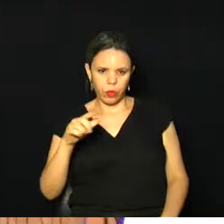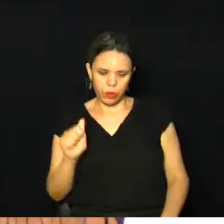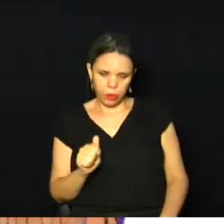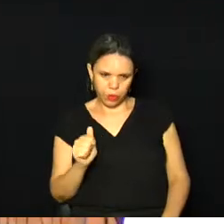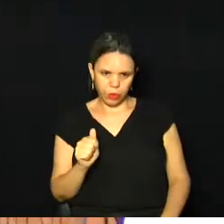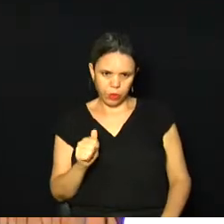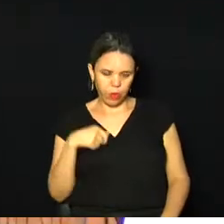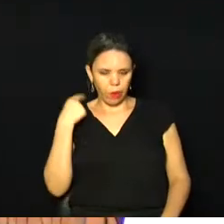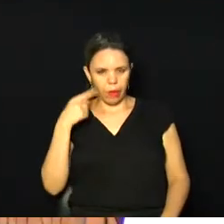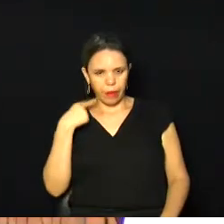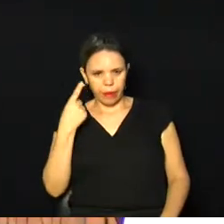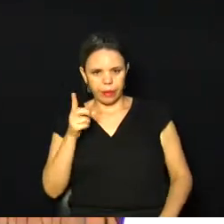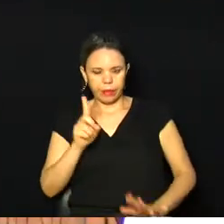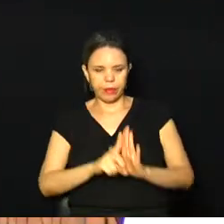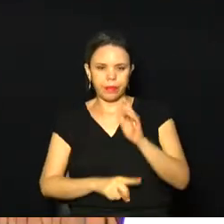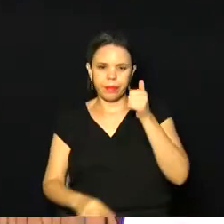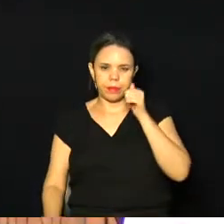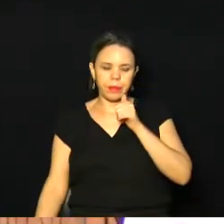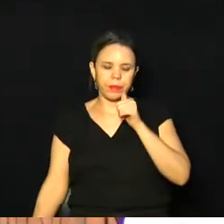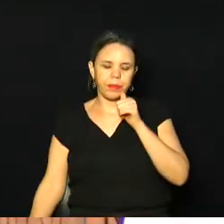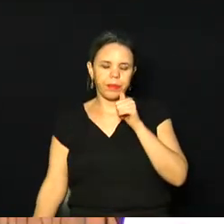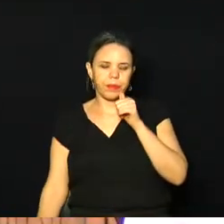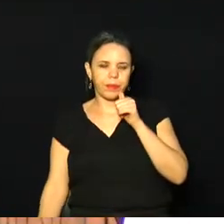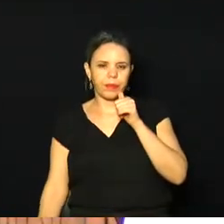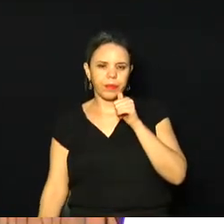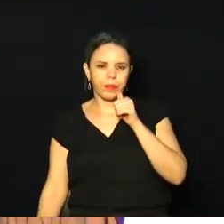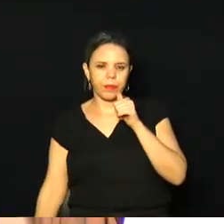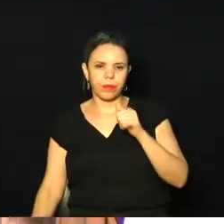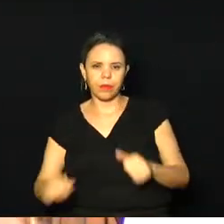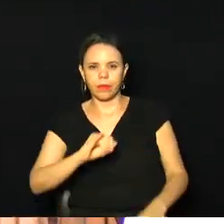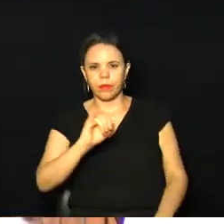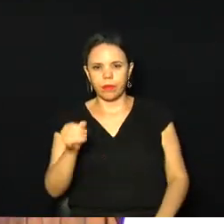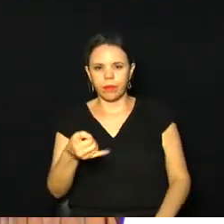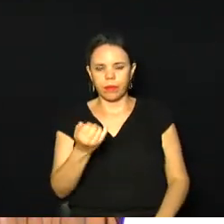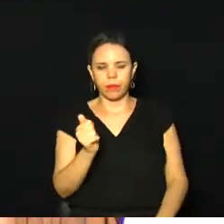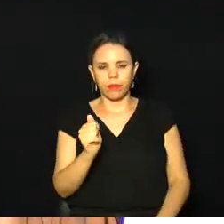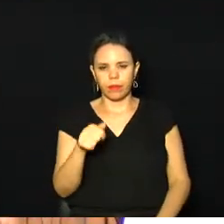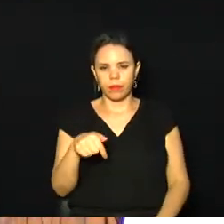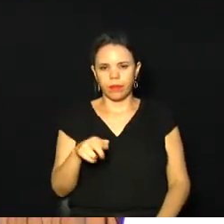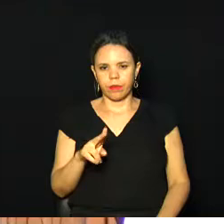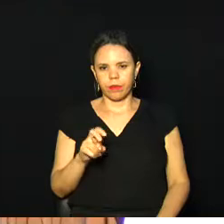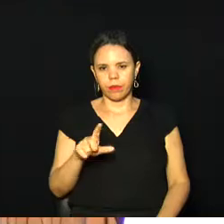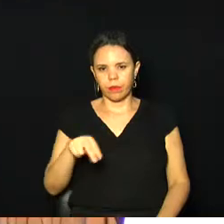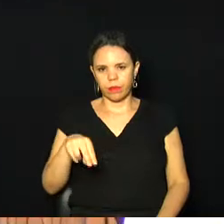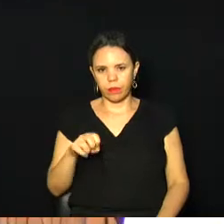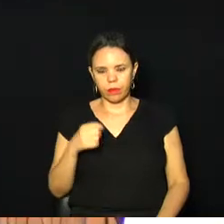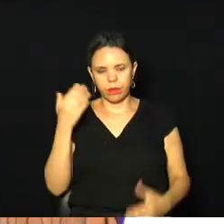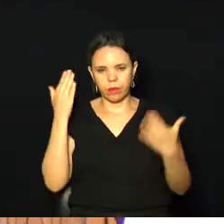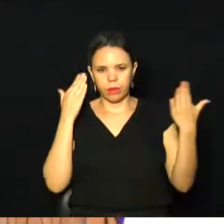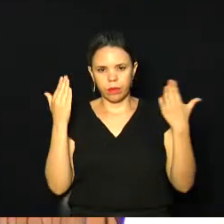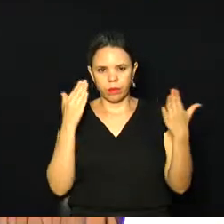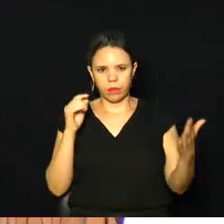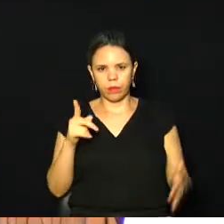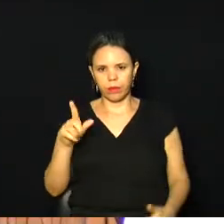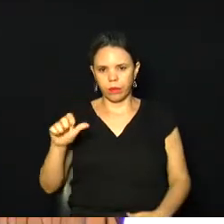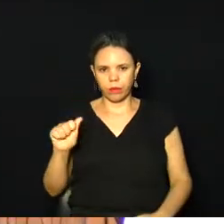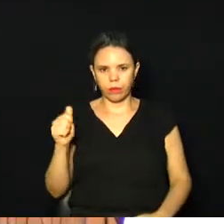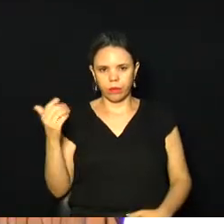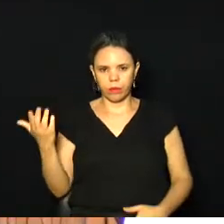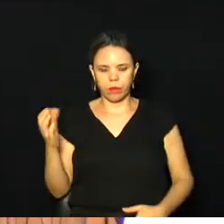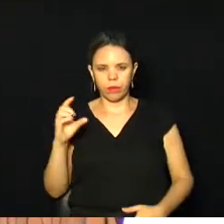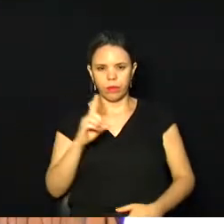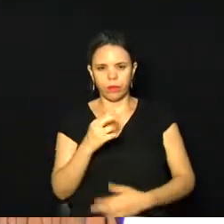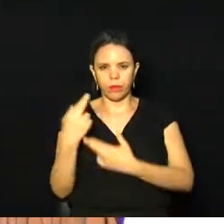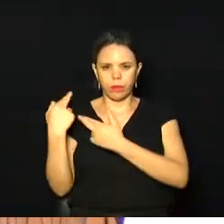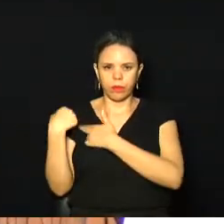Nicoletti, advogada de direitos das mulheres, e a Jaqueline, que é psicóloga. Cumprimentar também a Paula Nista, que é